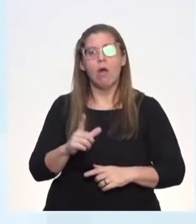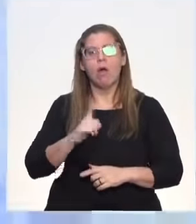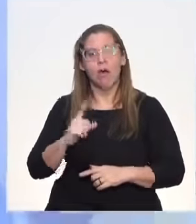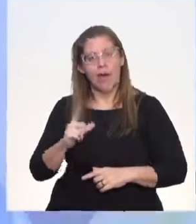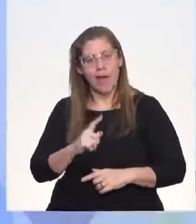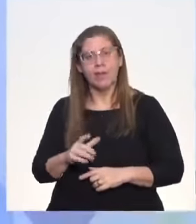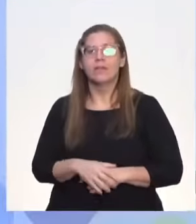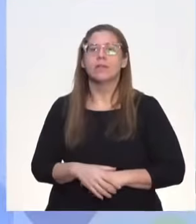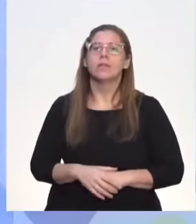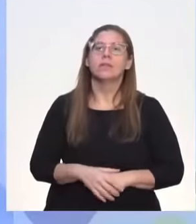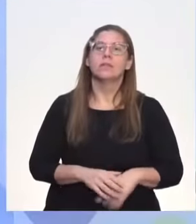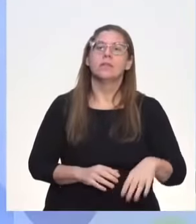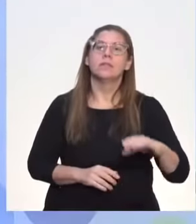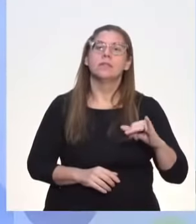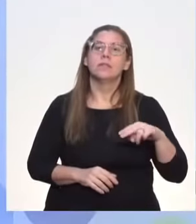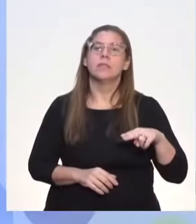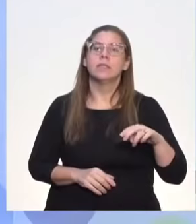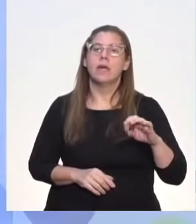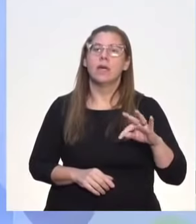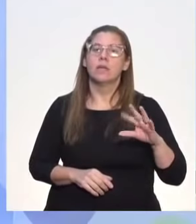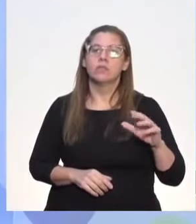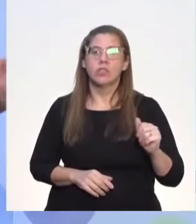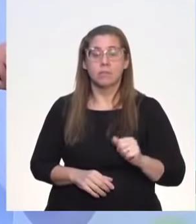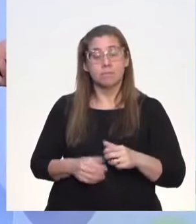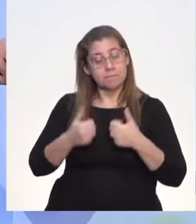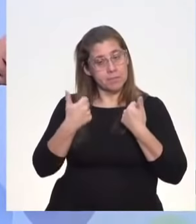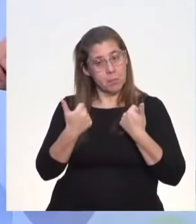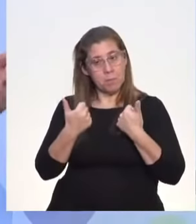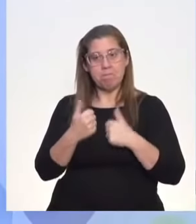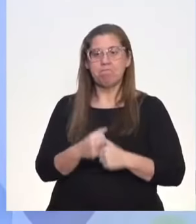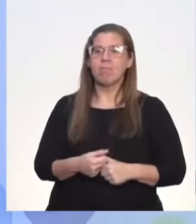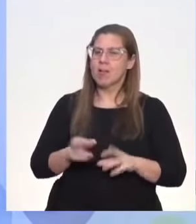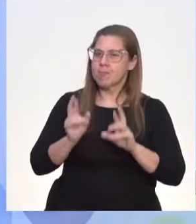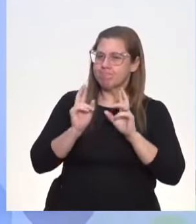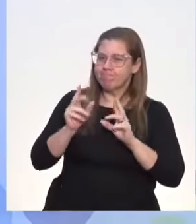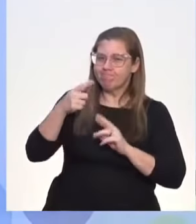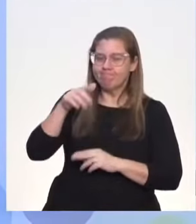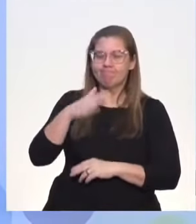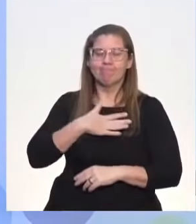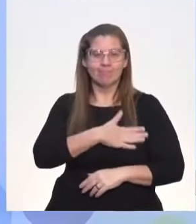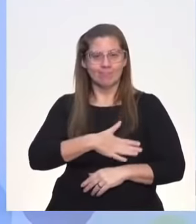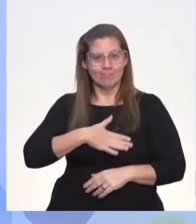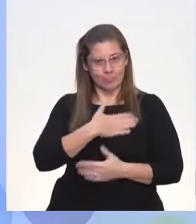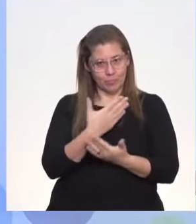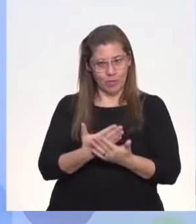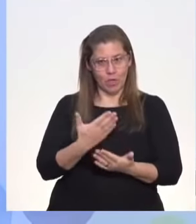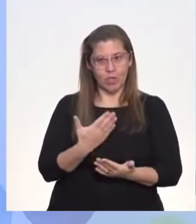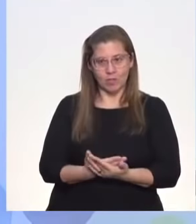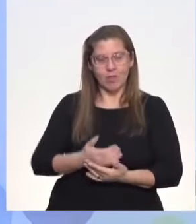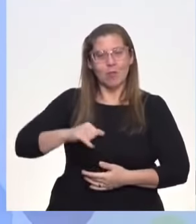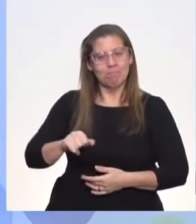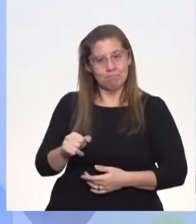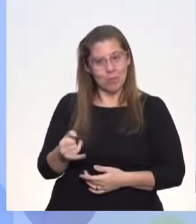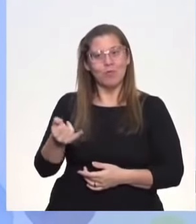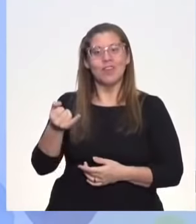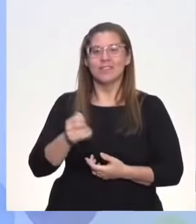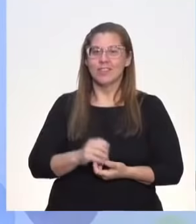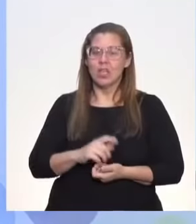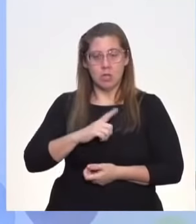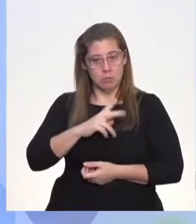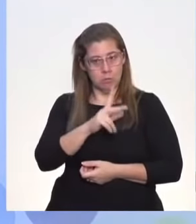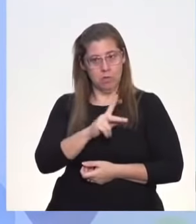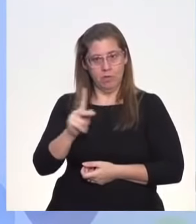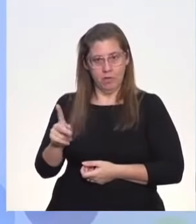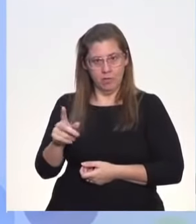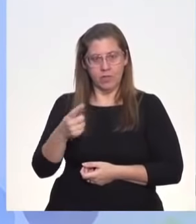aí a gente tem energia cinética em funcionamento Tá bom eu espero que você tenha gostado da aula e tenha tirado um bom proveito tem